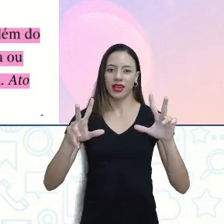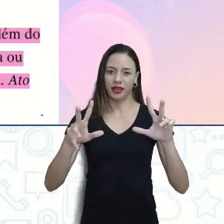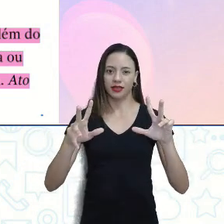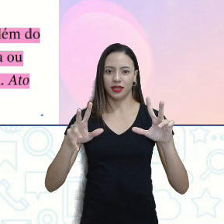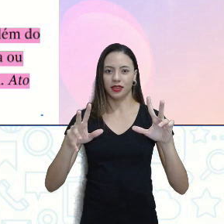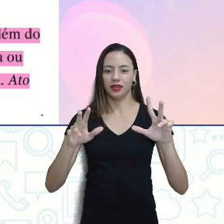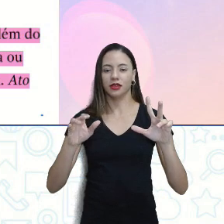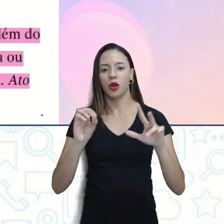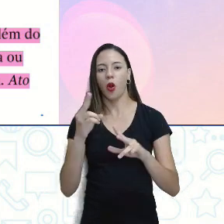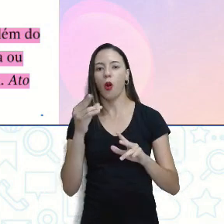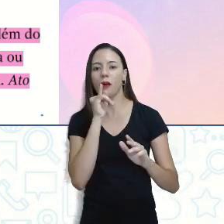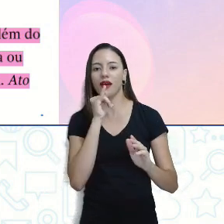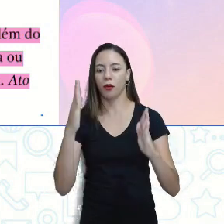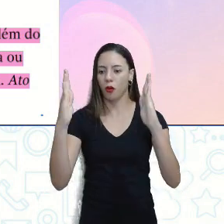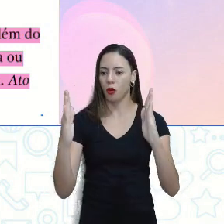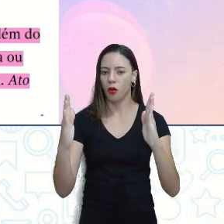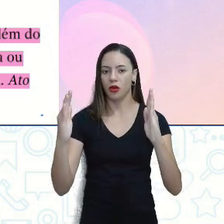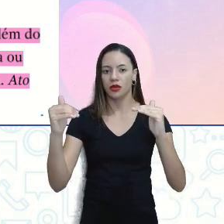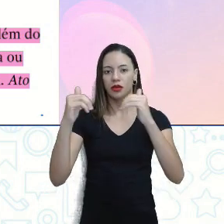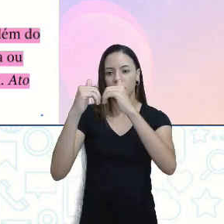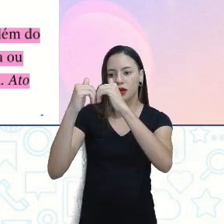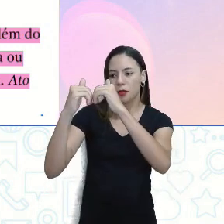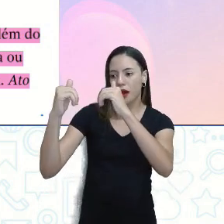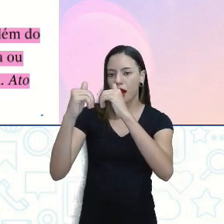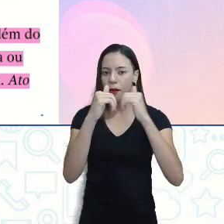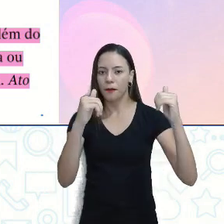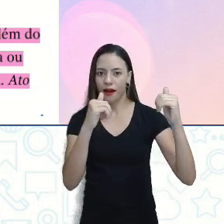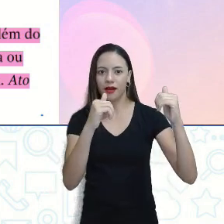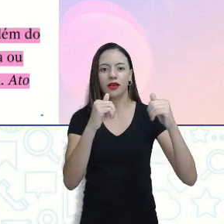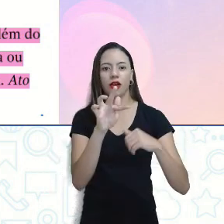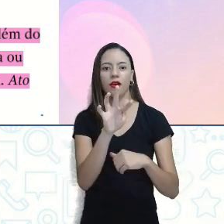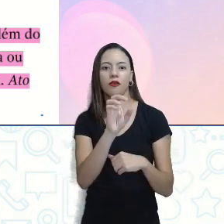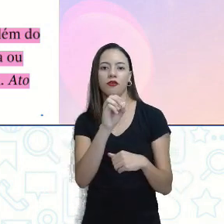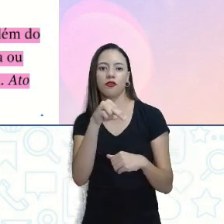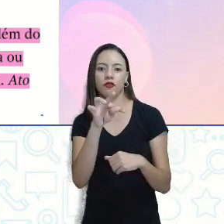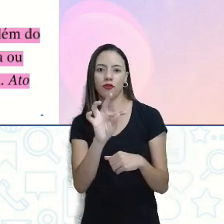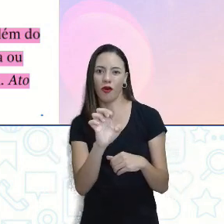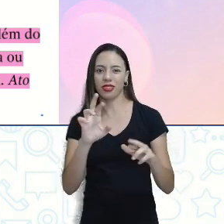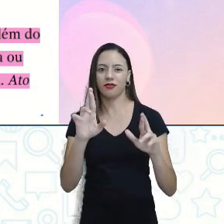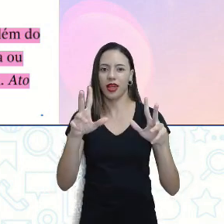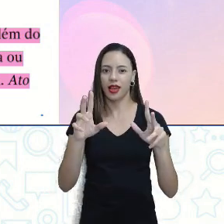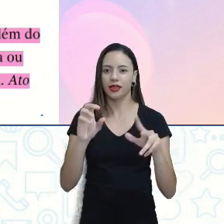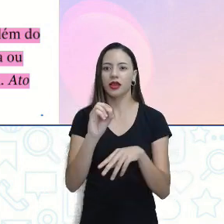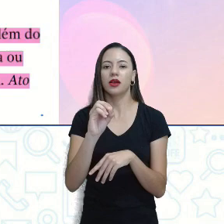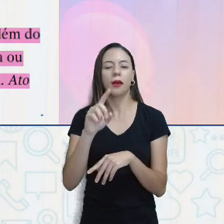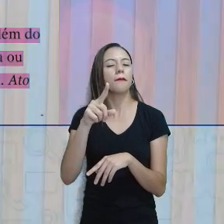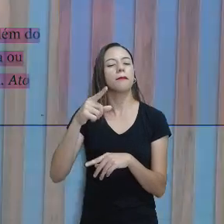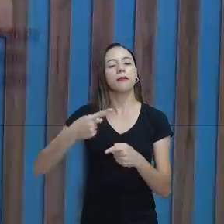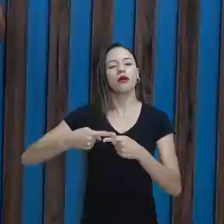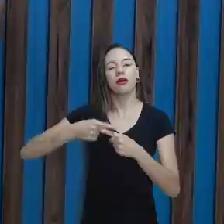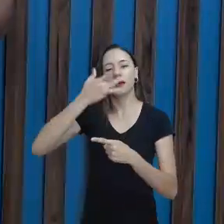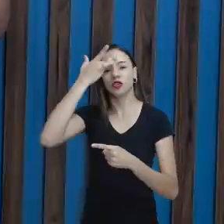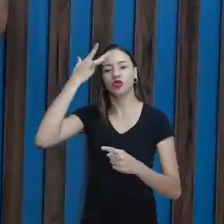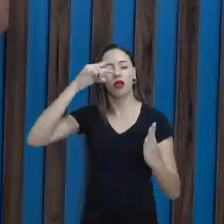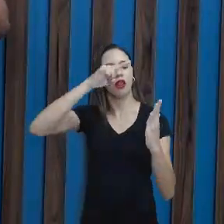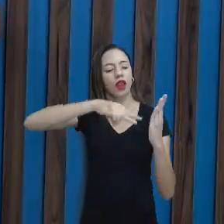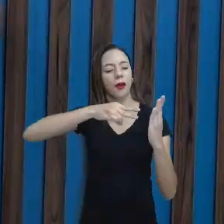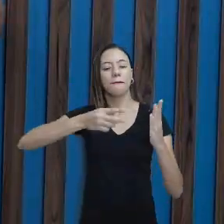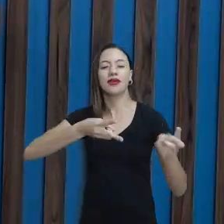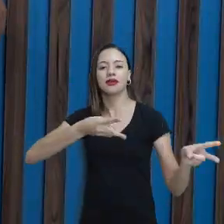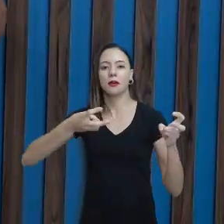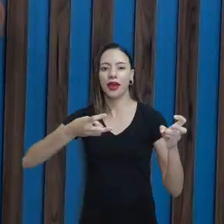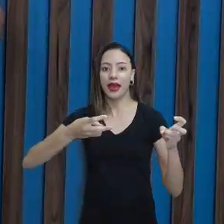esquerda, uma fonte menor, para que o leitor perceba que aquele texto não é seu, não é da